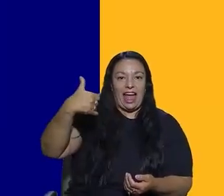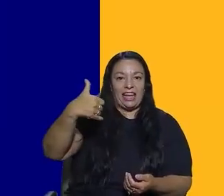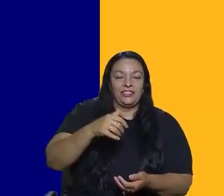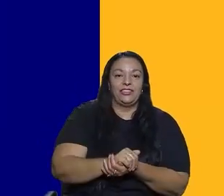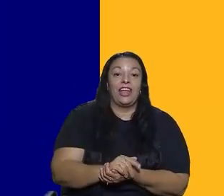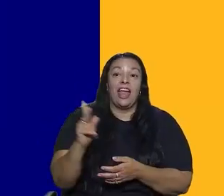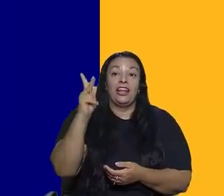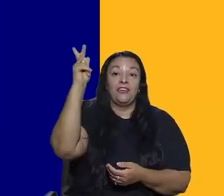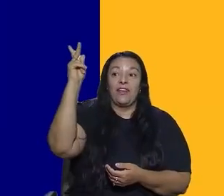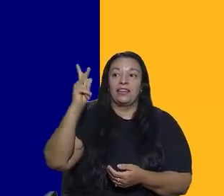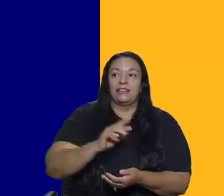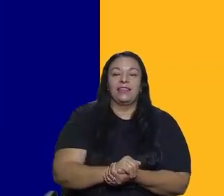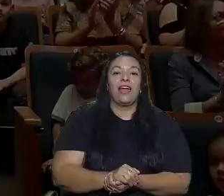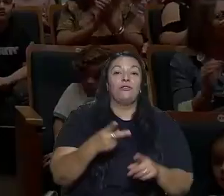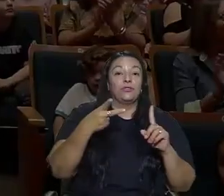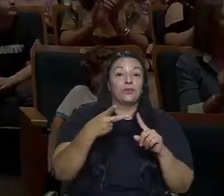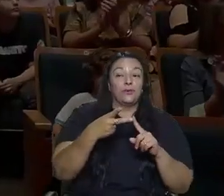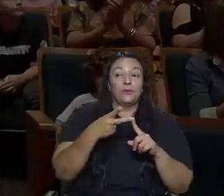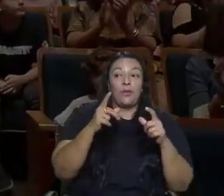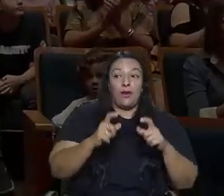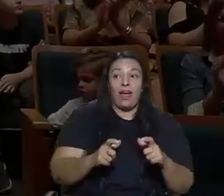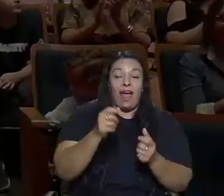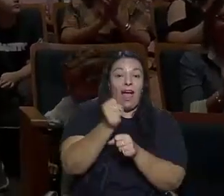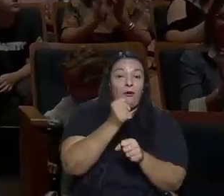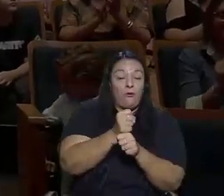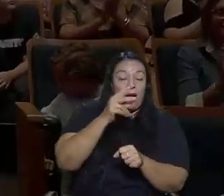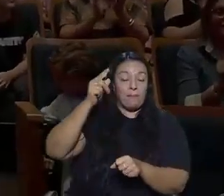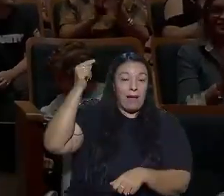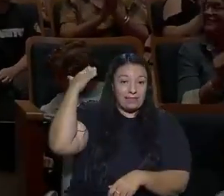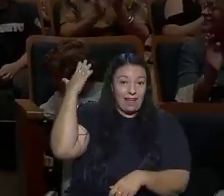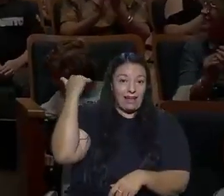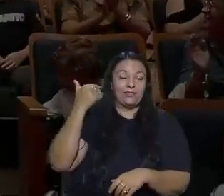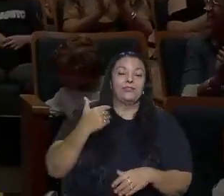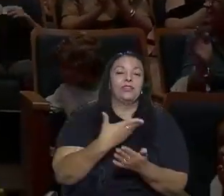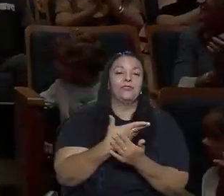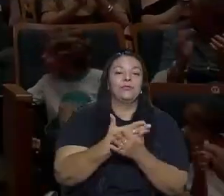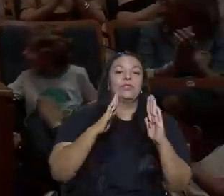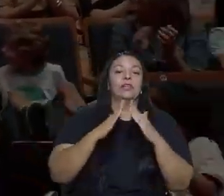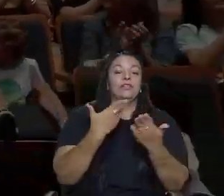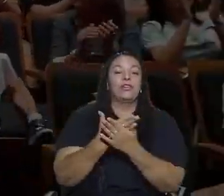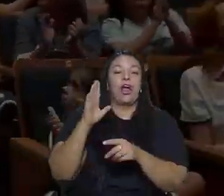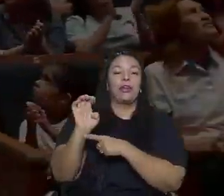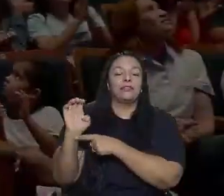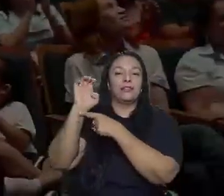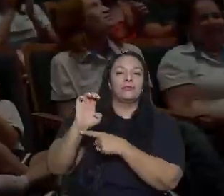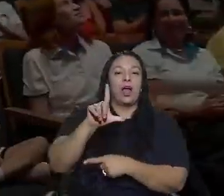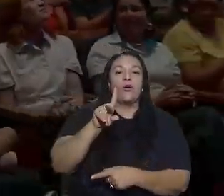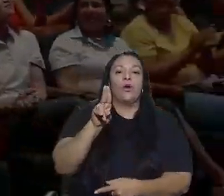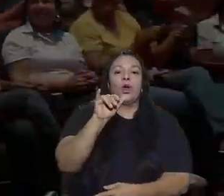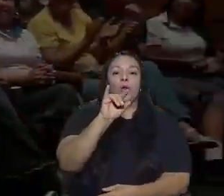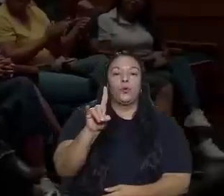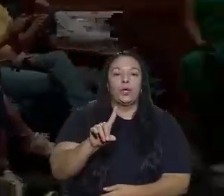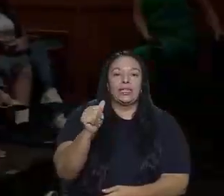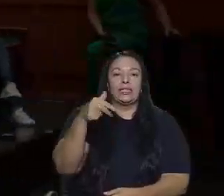E ele venceu o 2º lugar no ano passado. Ele estuda na Escola Estadual Professor Luiz Antônio